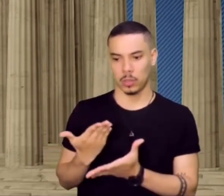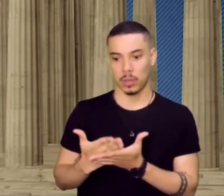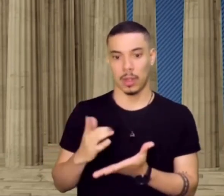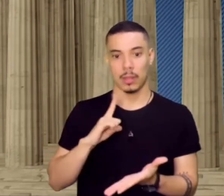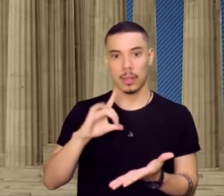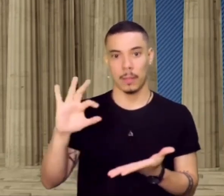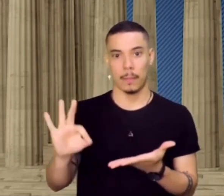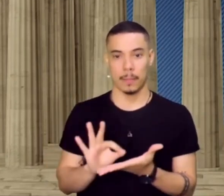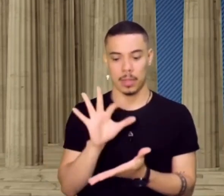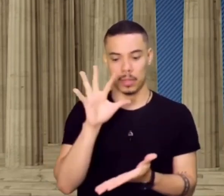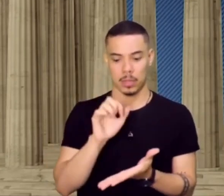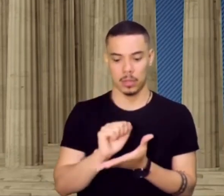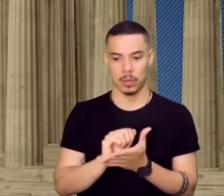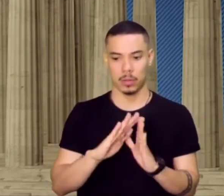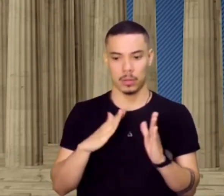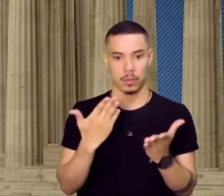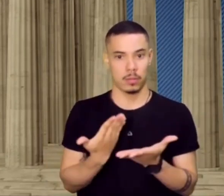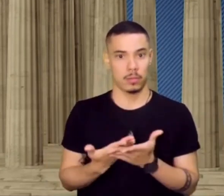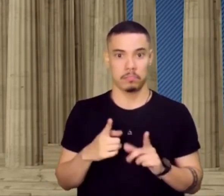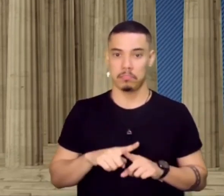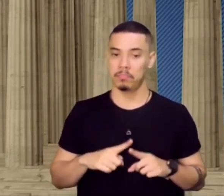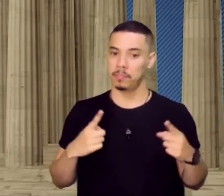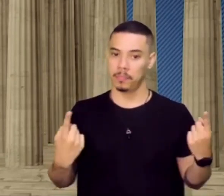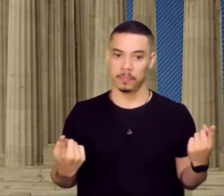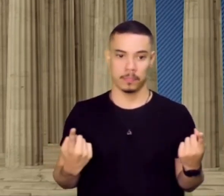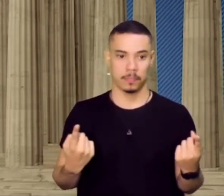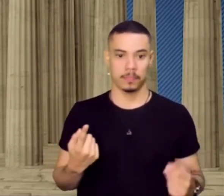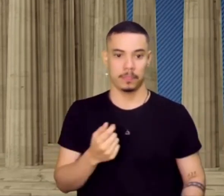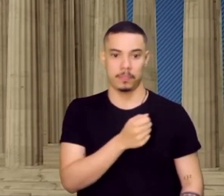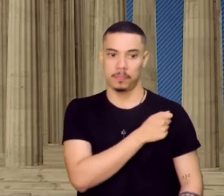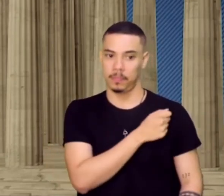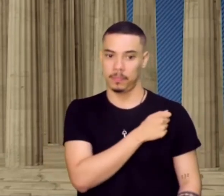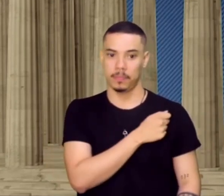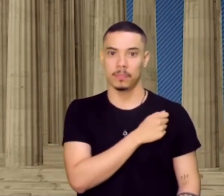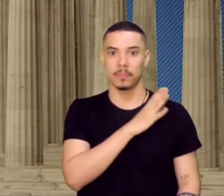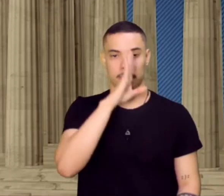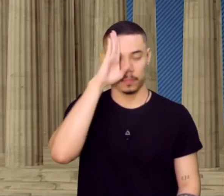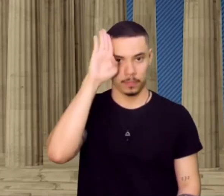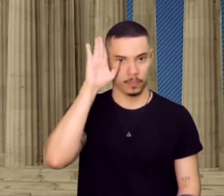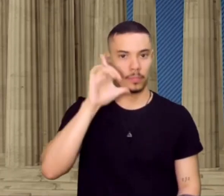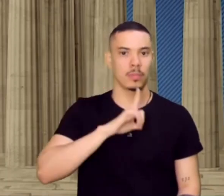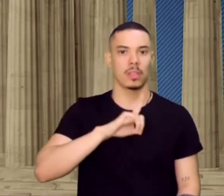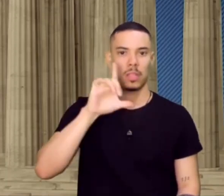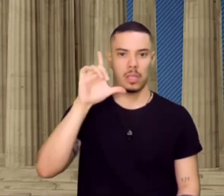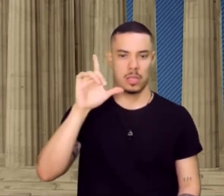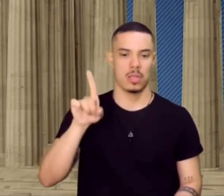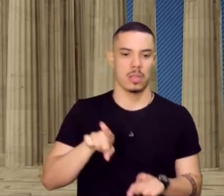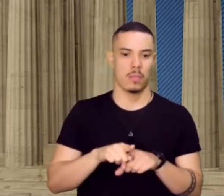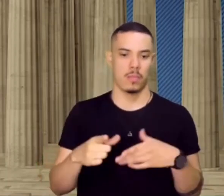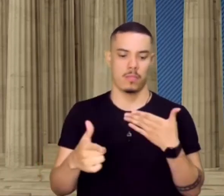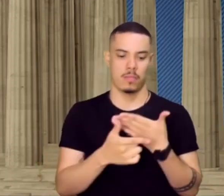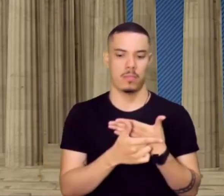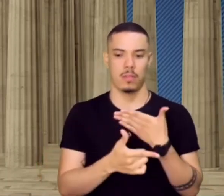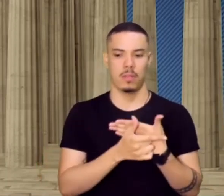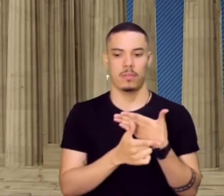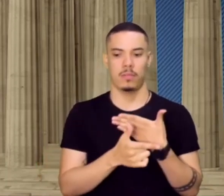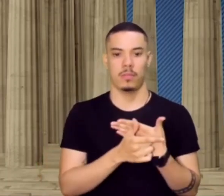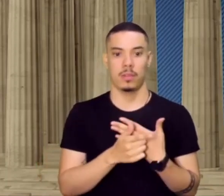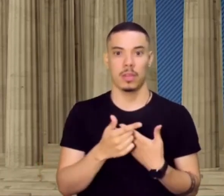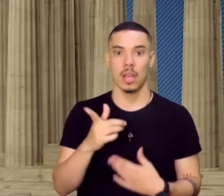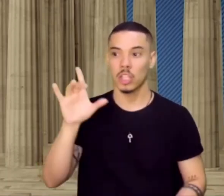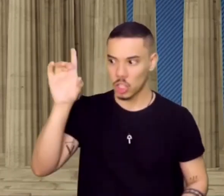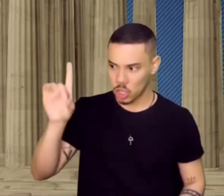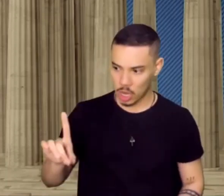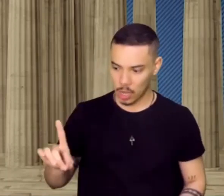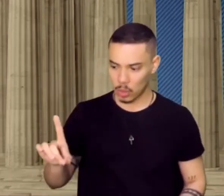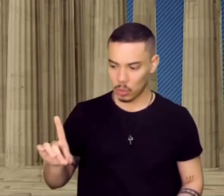na escola. Porém, os estudantes, nós, enquanto estudantes, temos o dever de estudar, porque não foi adquirido um direito